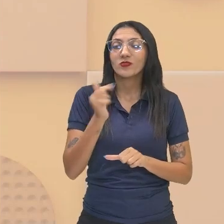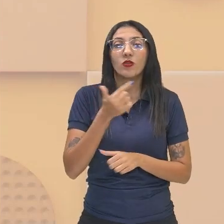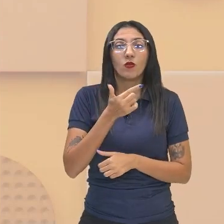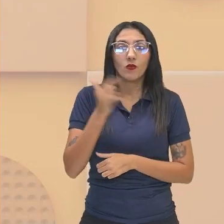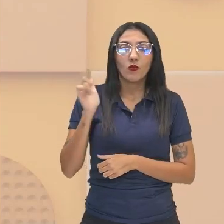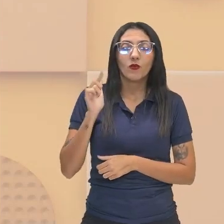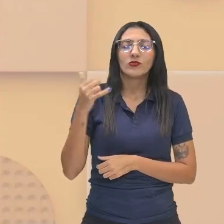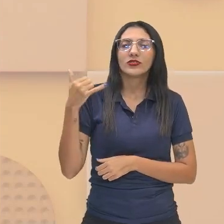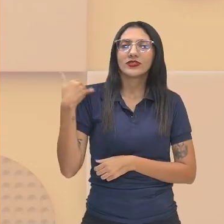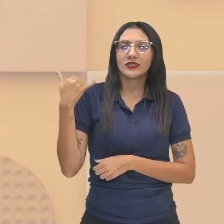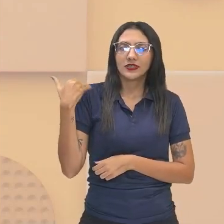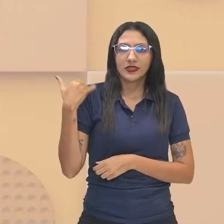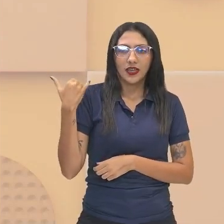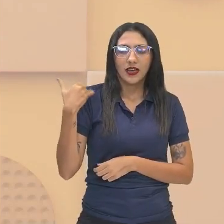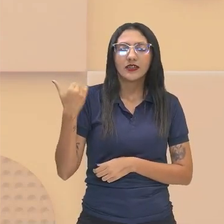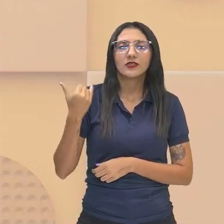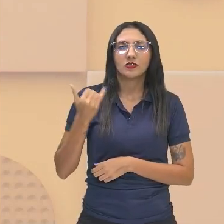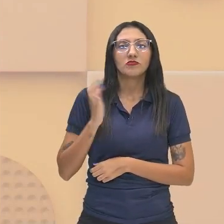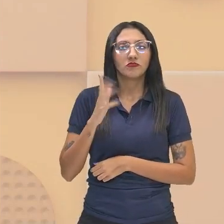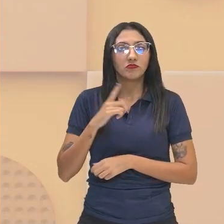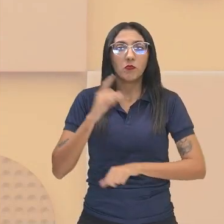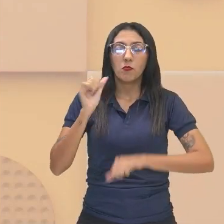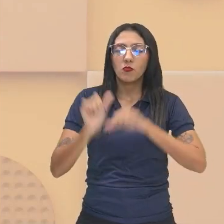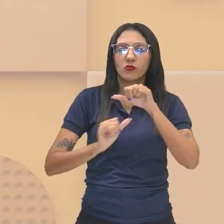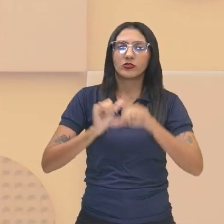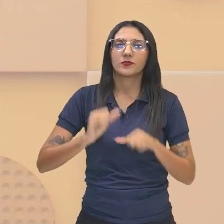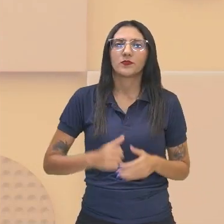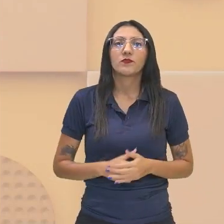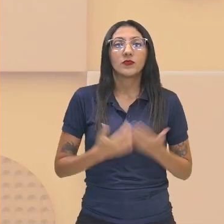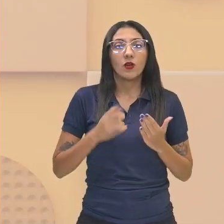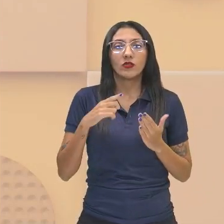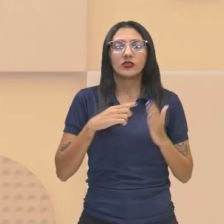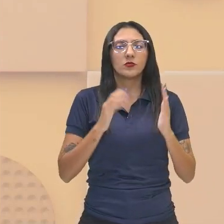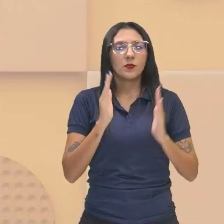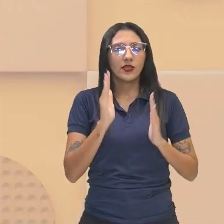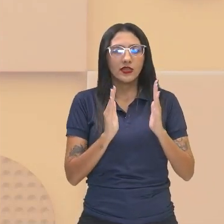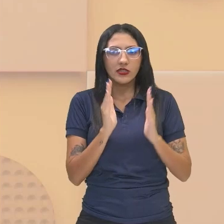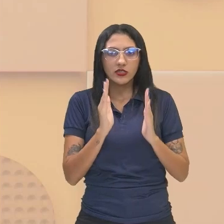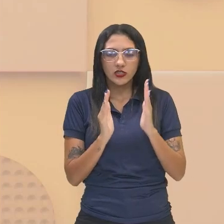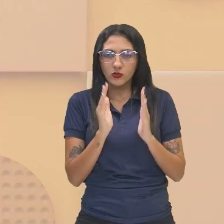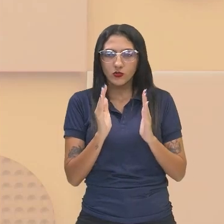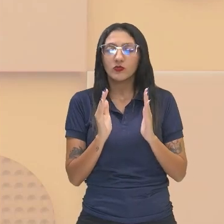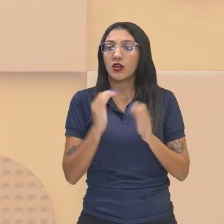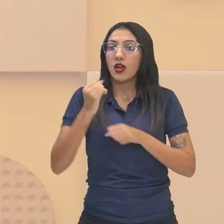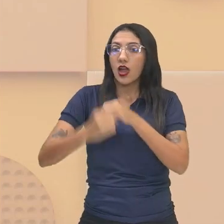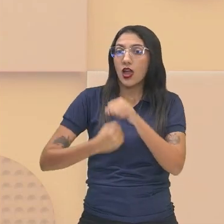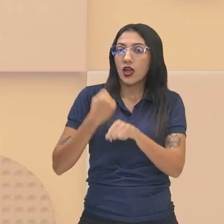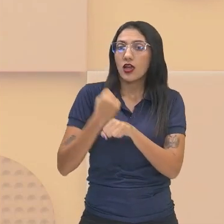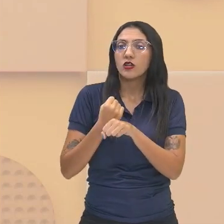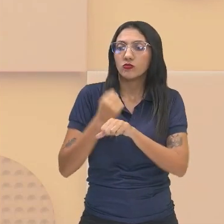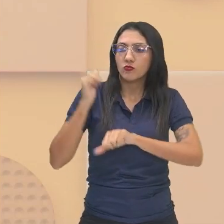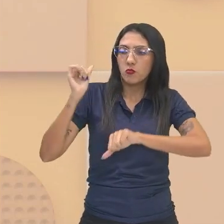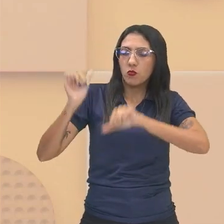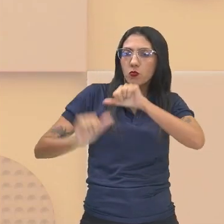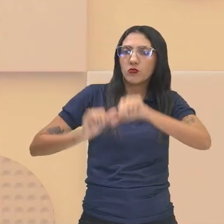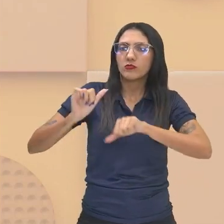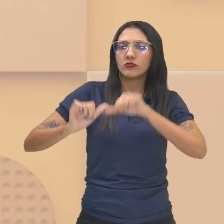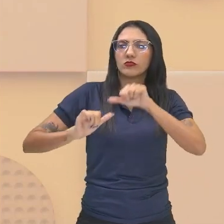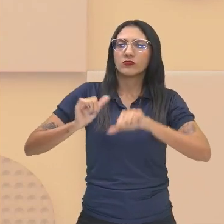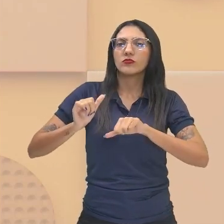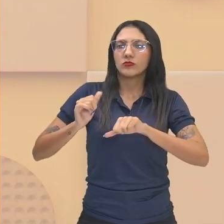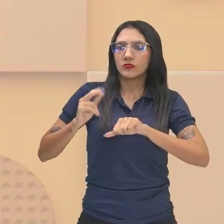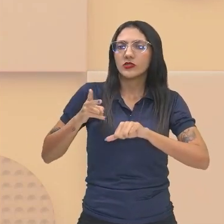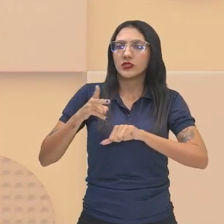número, né? Uma outra idade que você faria. Então é o tempo cronológico, por quê? Porque todos os anos nós temos então aí a questão